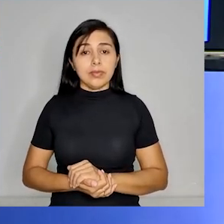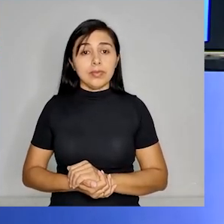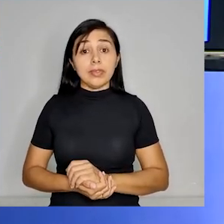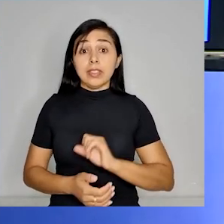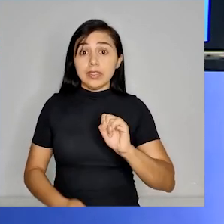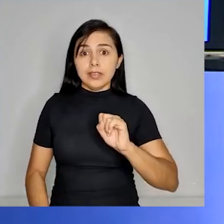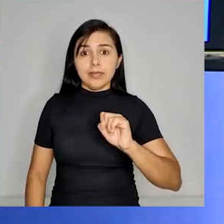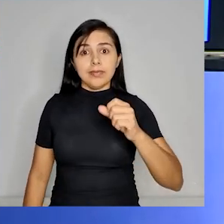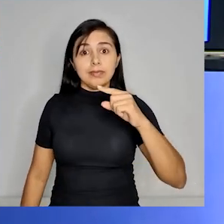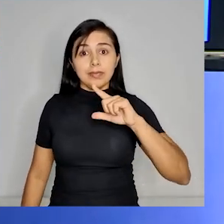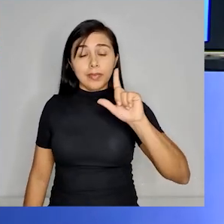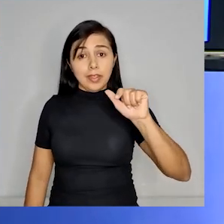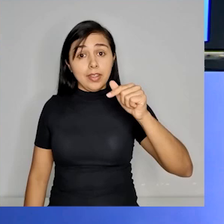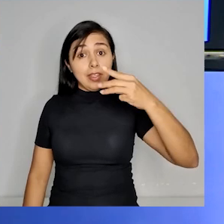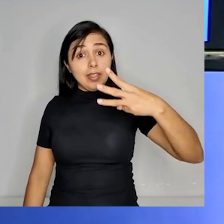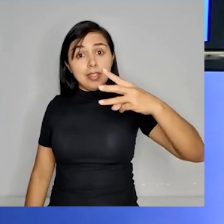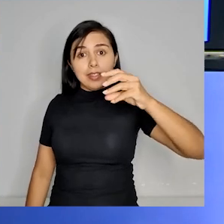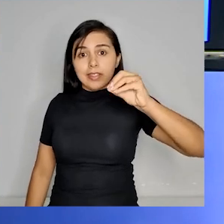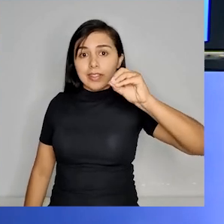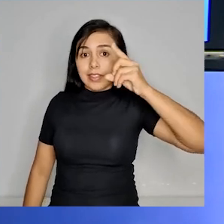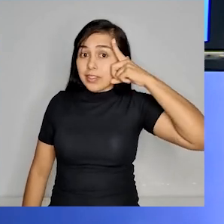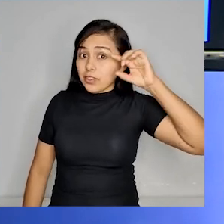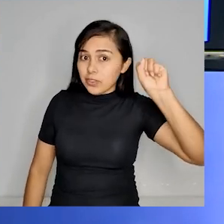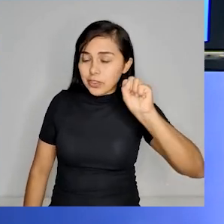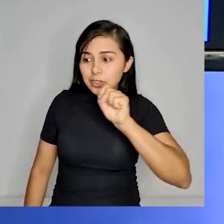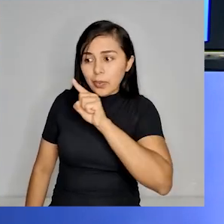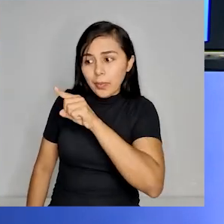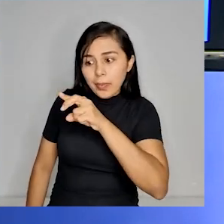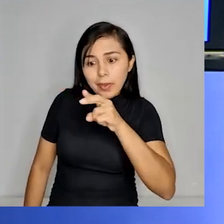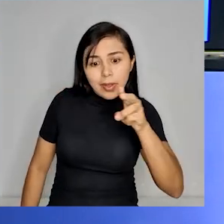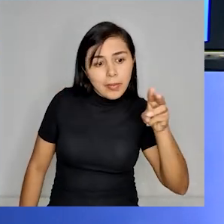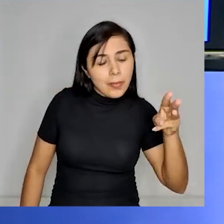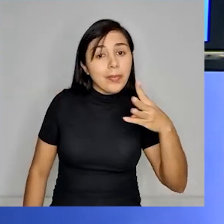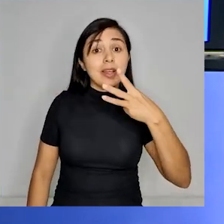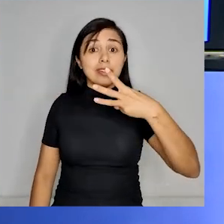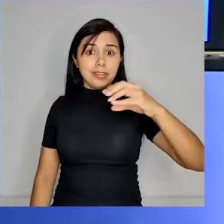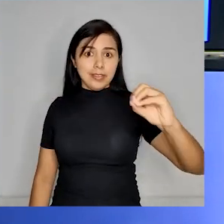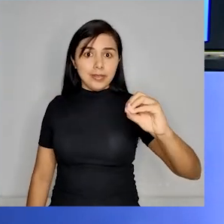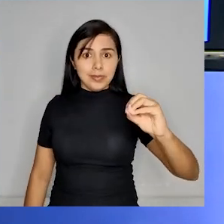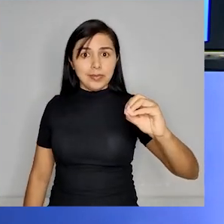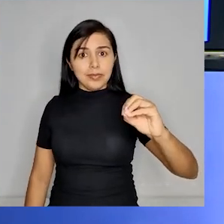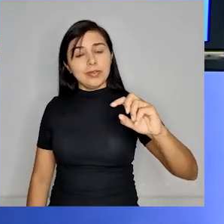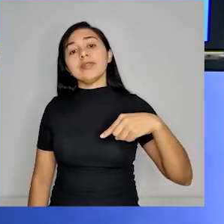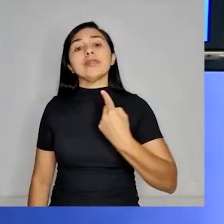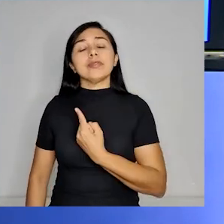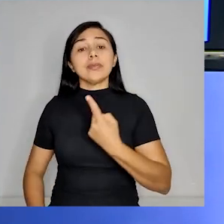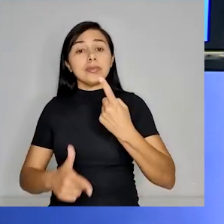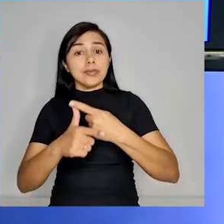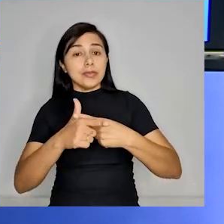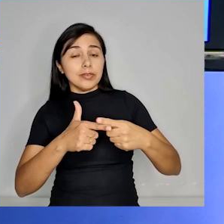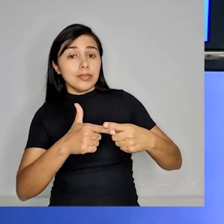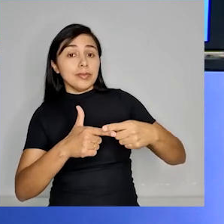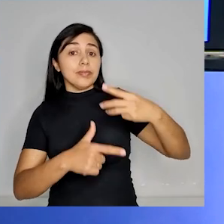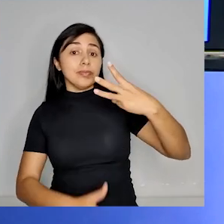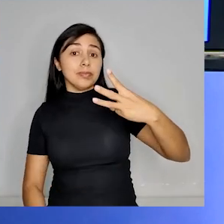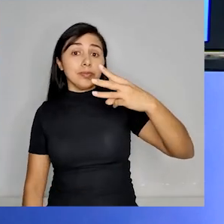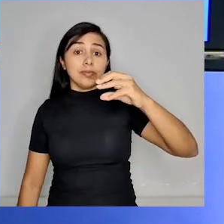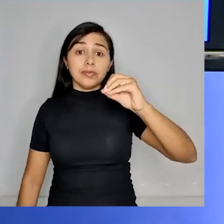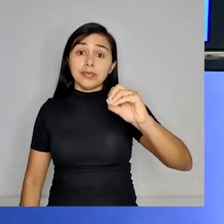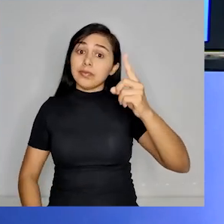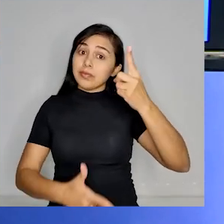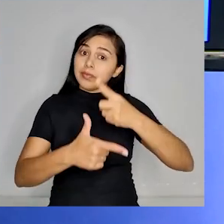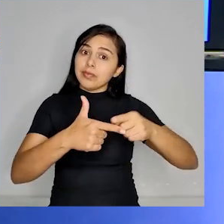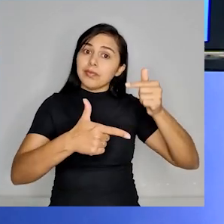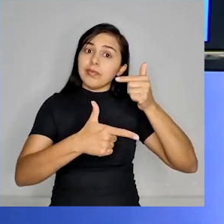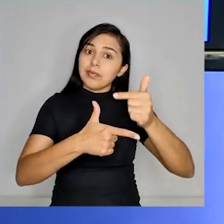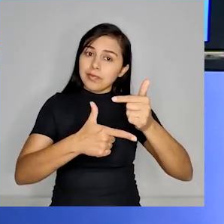faço? Como eu tenho 30 observações, eu vou fazer a divisão de 30 por 2. E aí